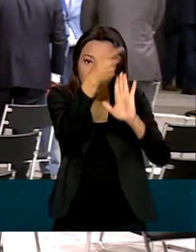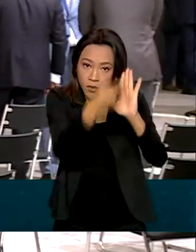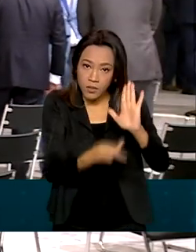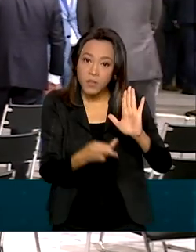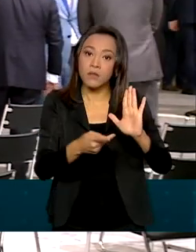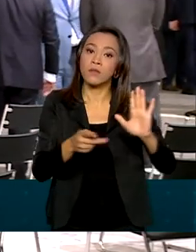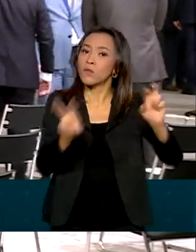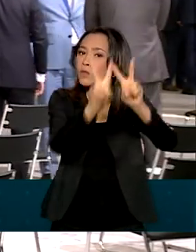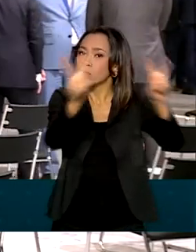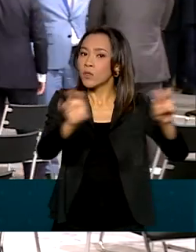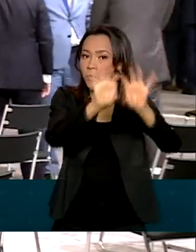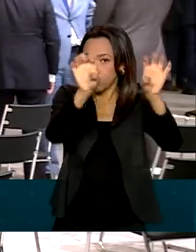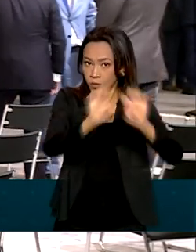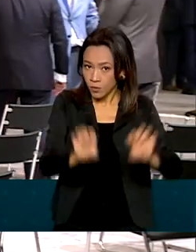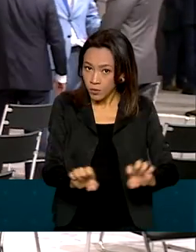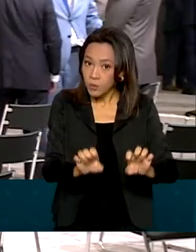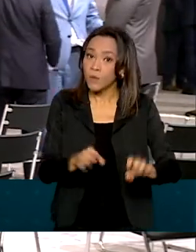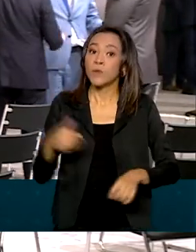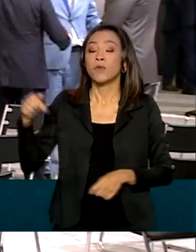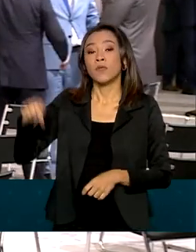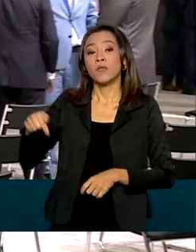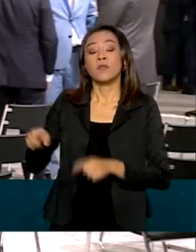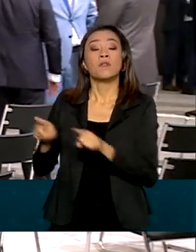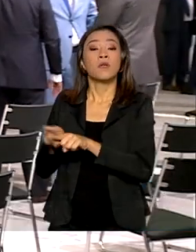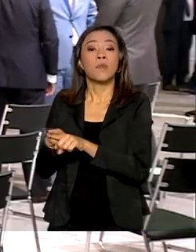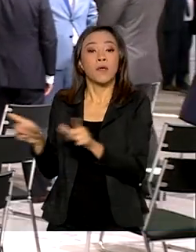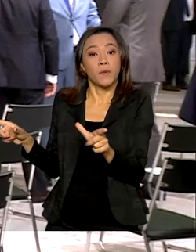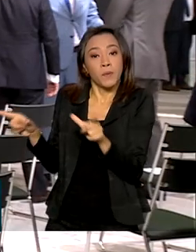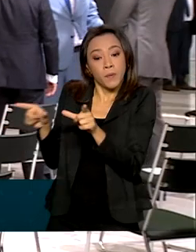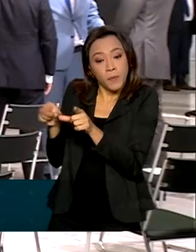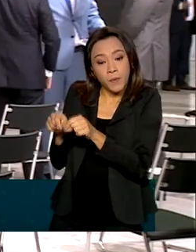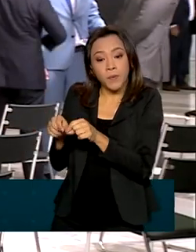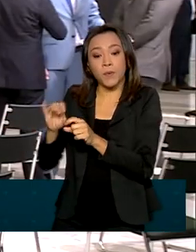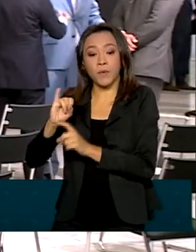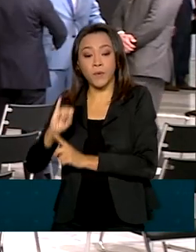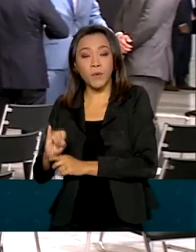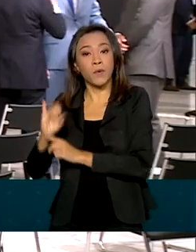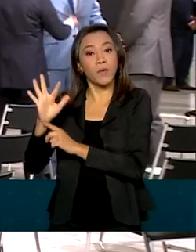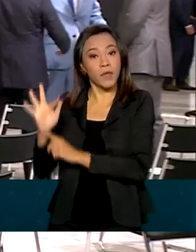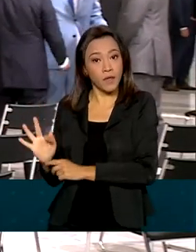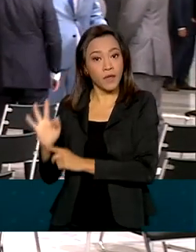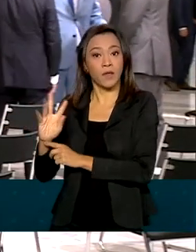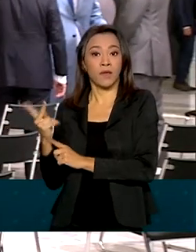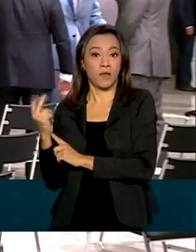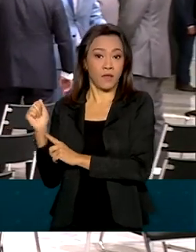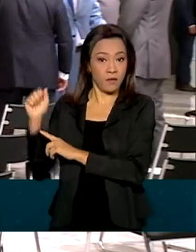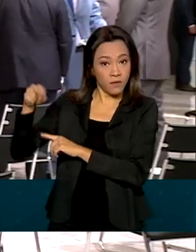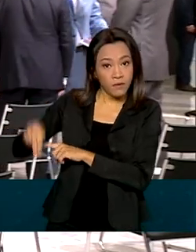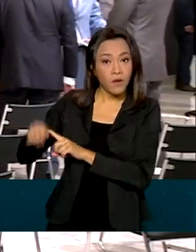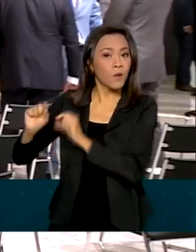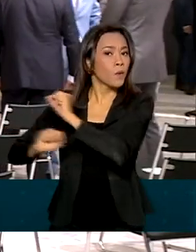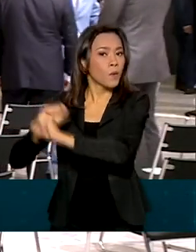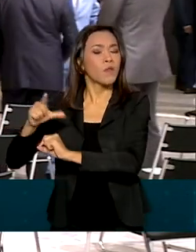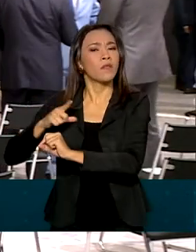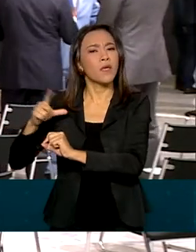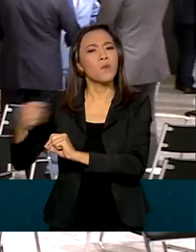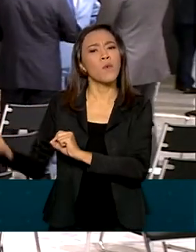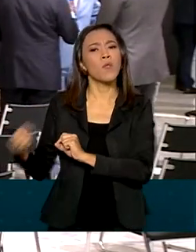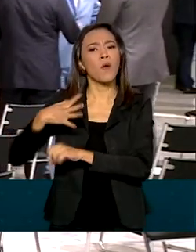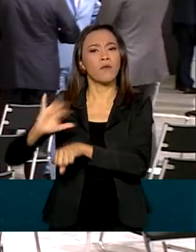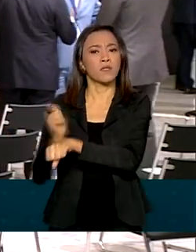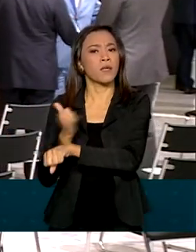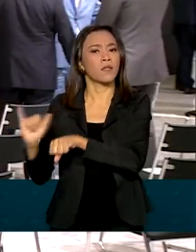infraestrutura, o Instituto do Patrimônio Histórico e Artístico Nacional, IFAM, conta agora com uma nova